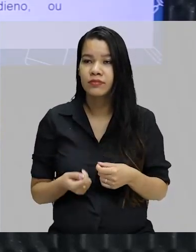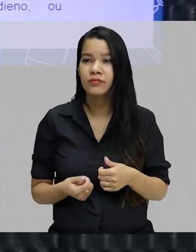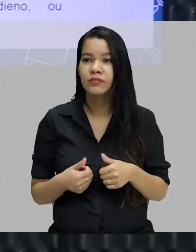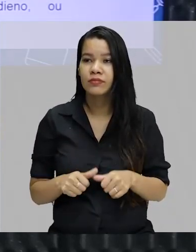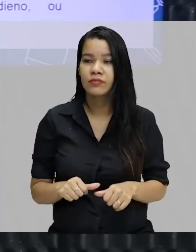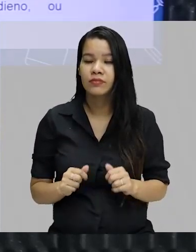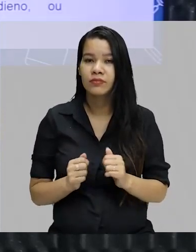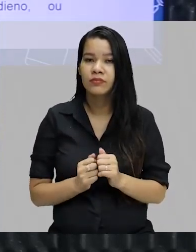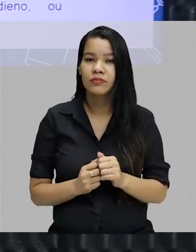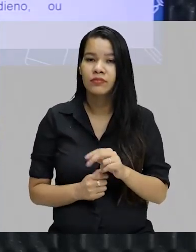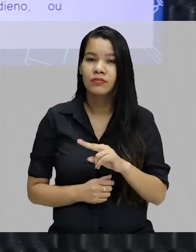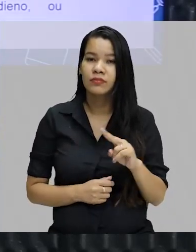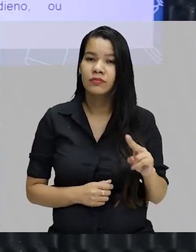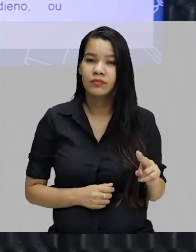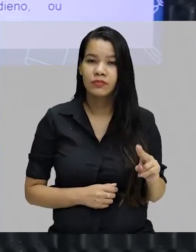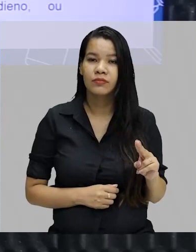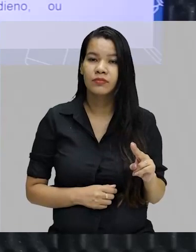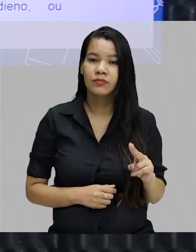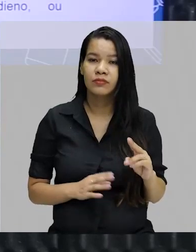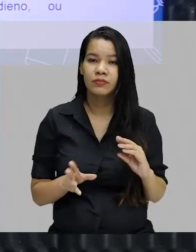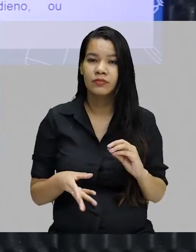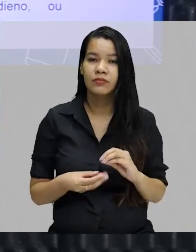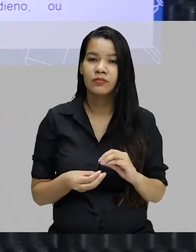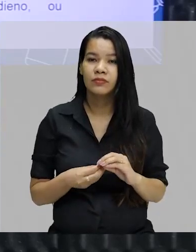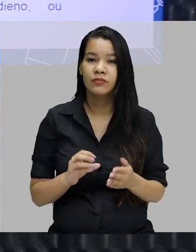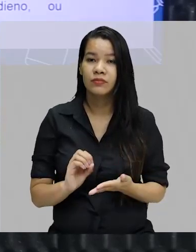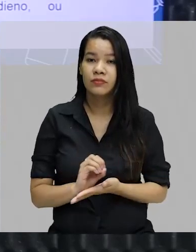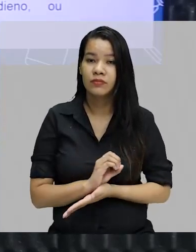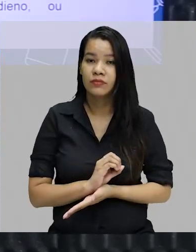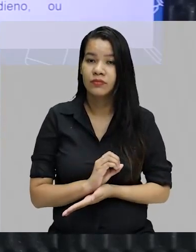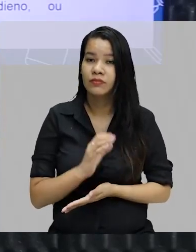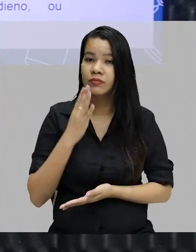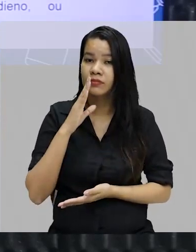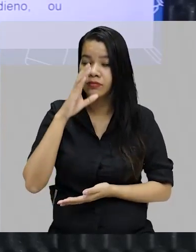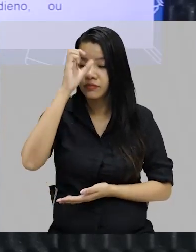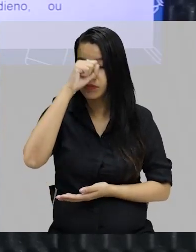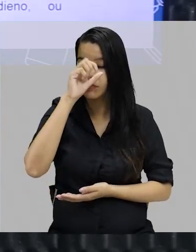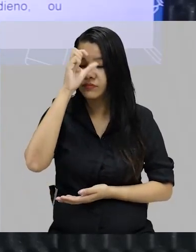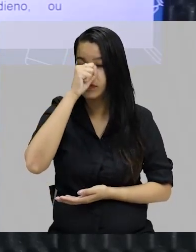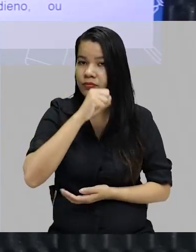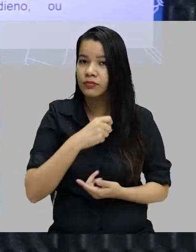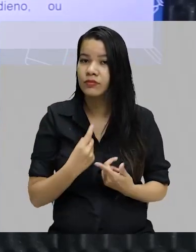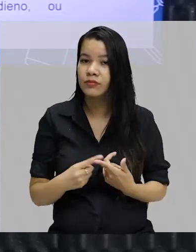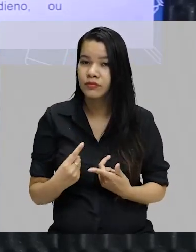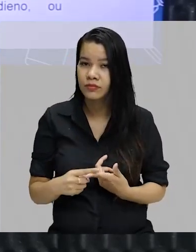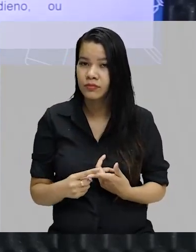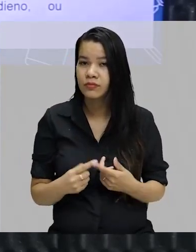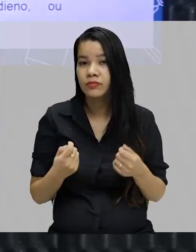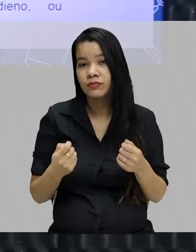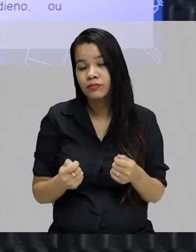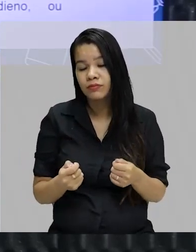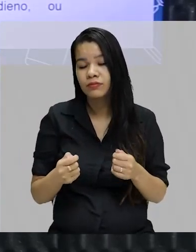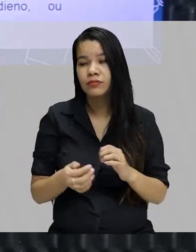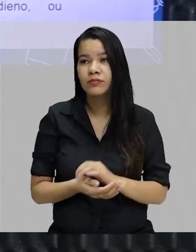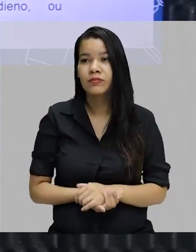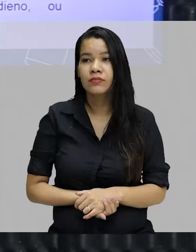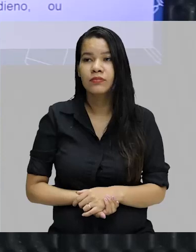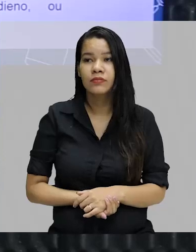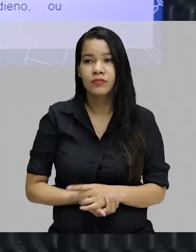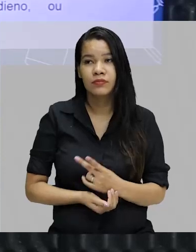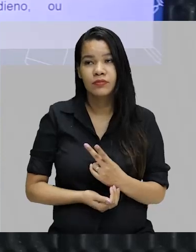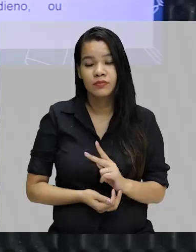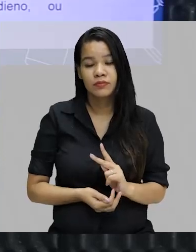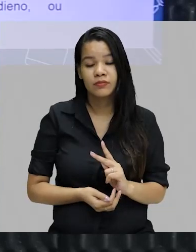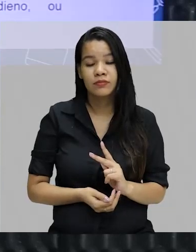a questão da nomenclatura dos compostos orgânicos em dia, certo? Porque pode ser que esse tópico ele